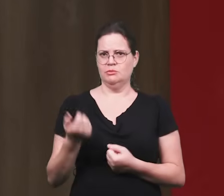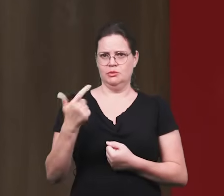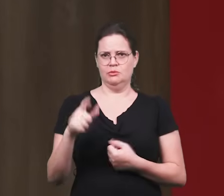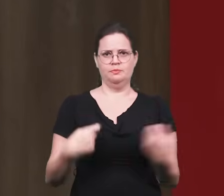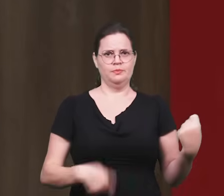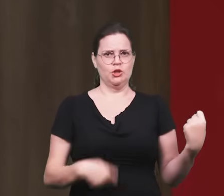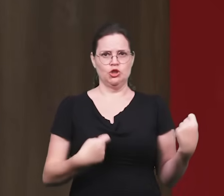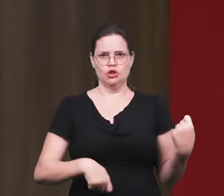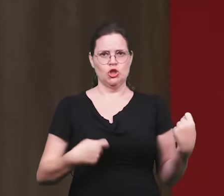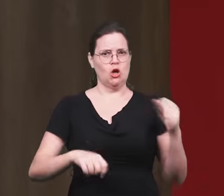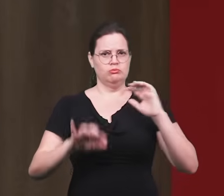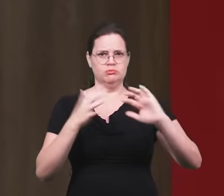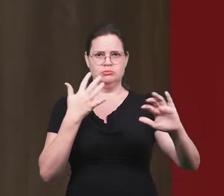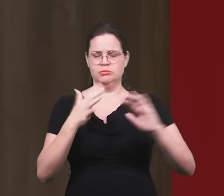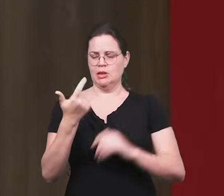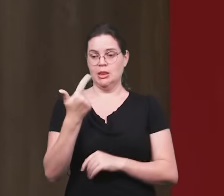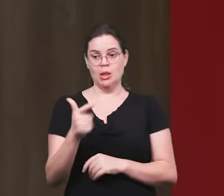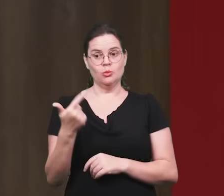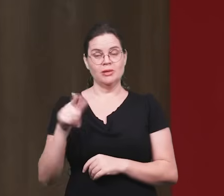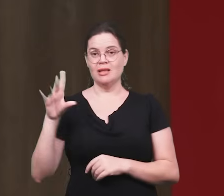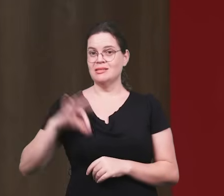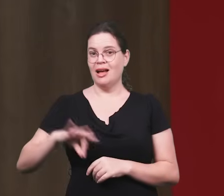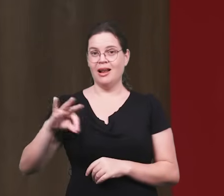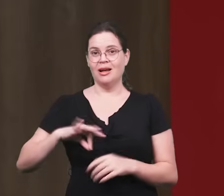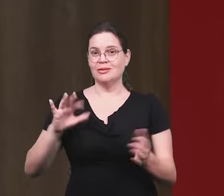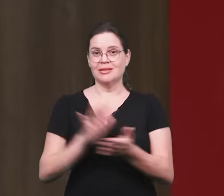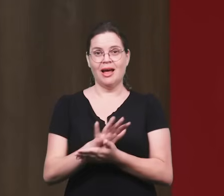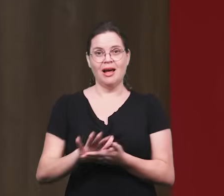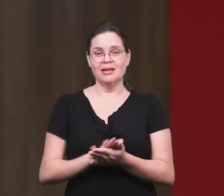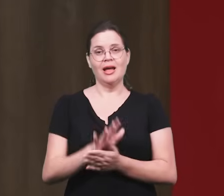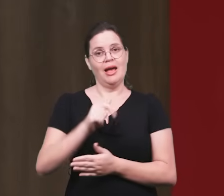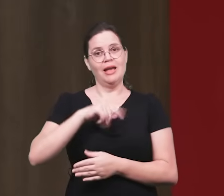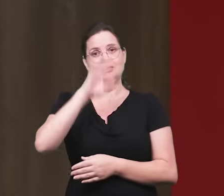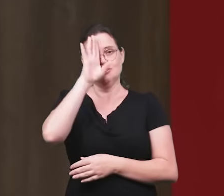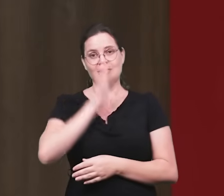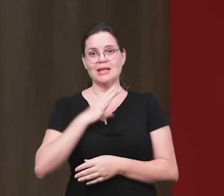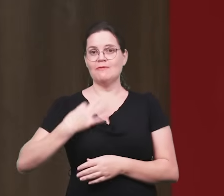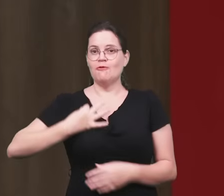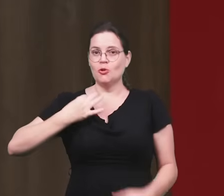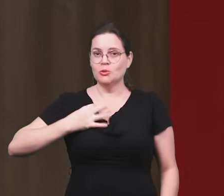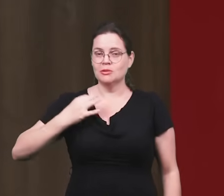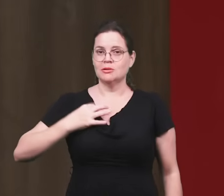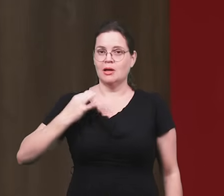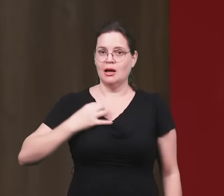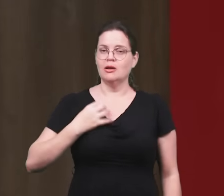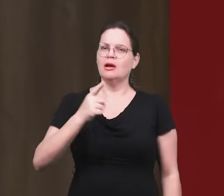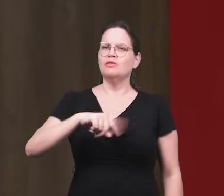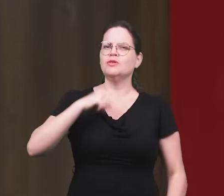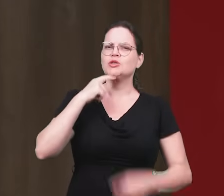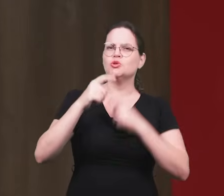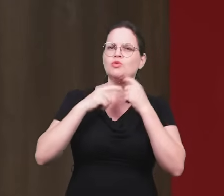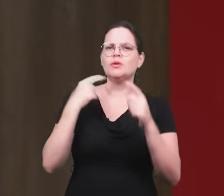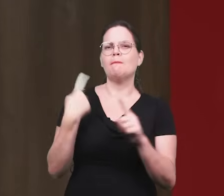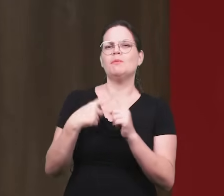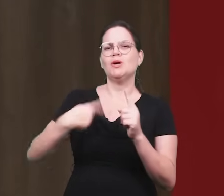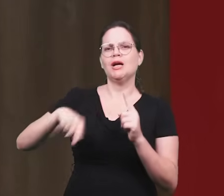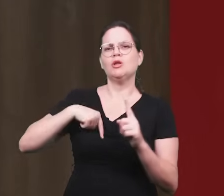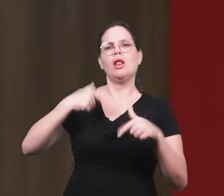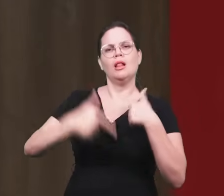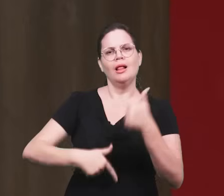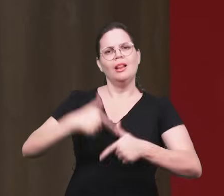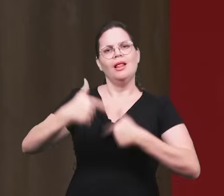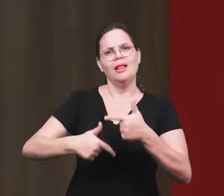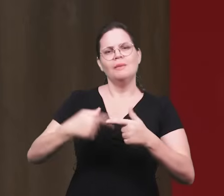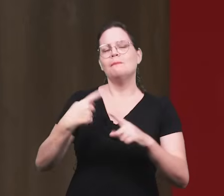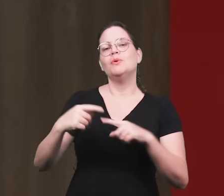instrumento, que canta, não recebe salário. Todo o nosso trabalho é voluntário. E aí, para vocês que ficam em dúvida, por que nós trabalhamos tanto? A